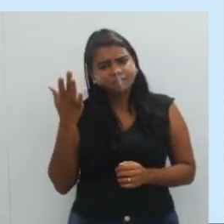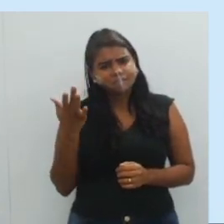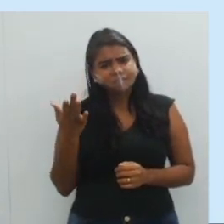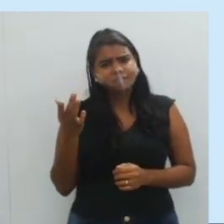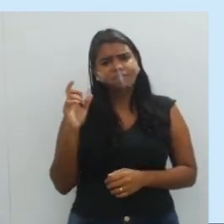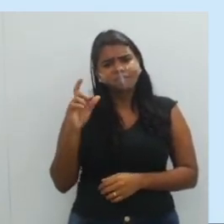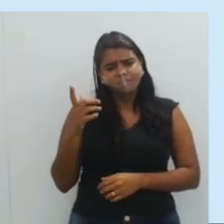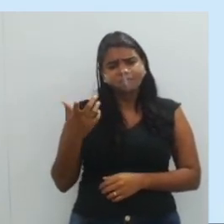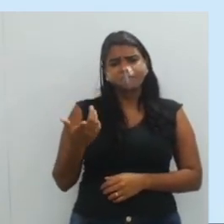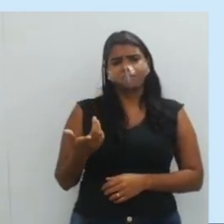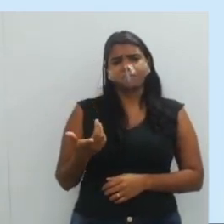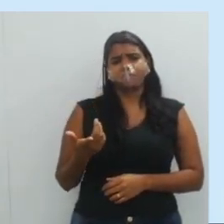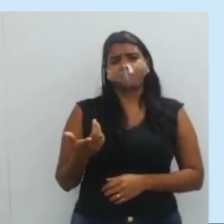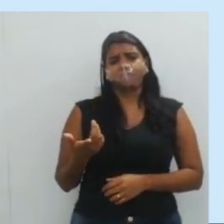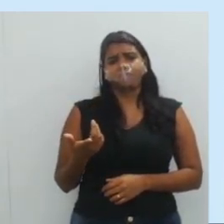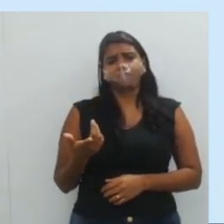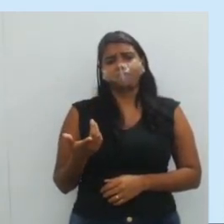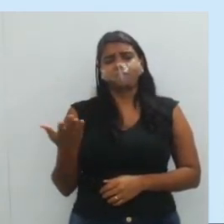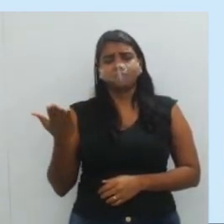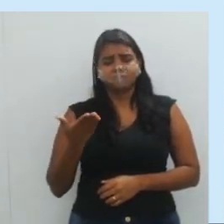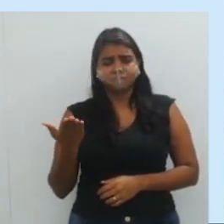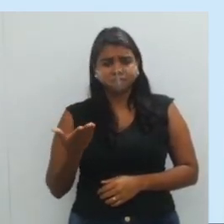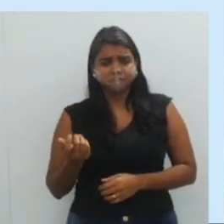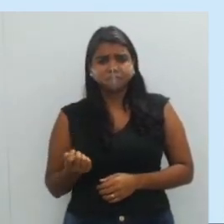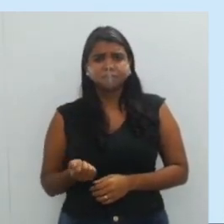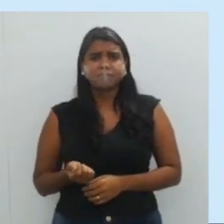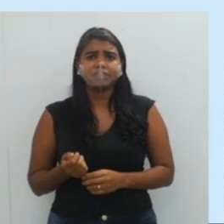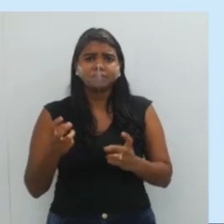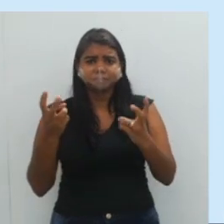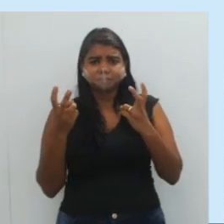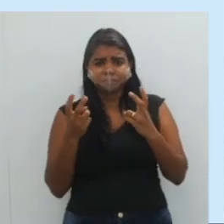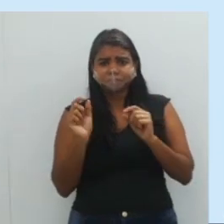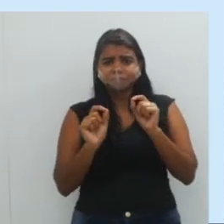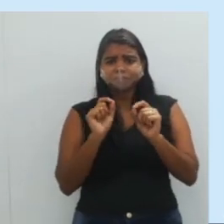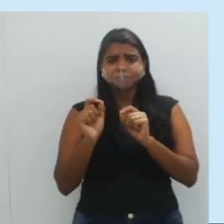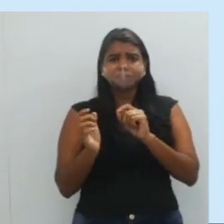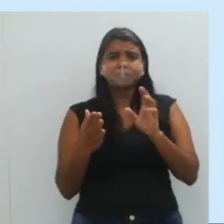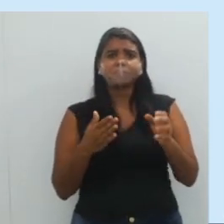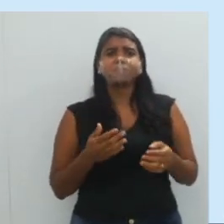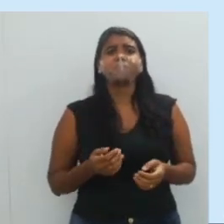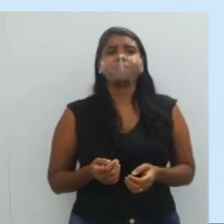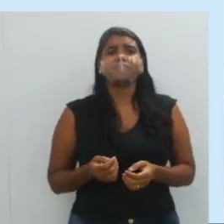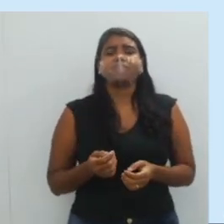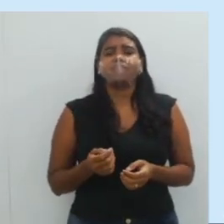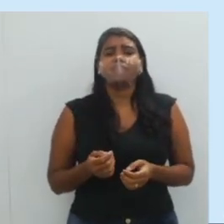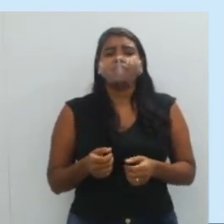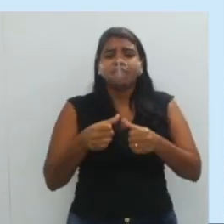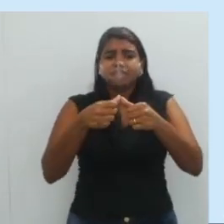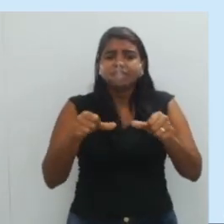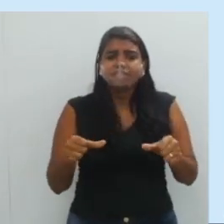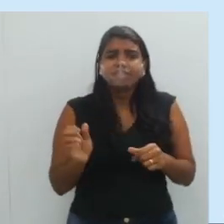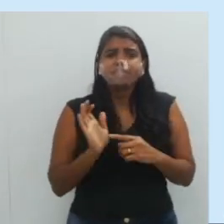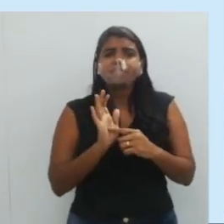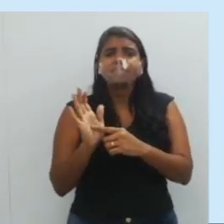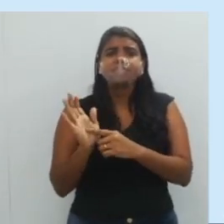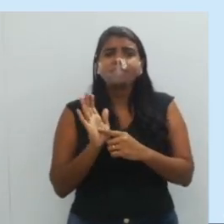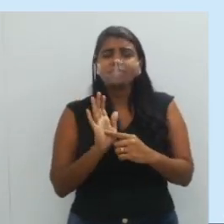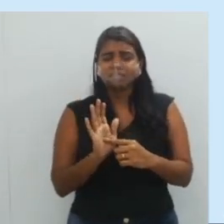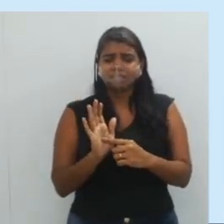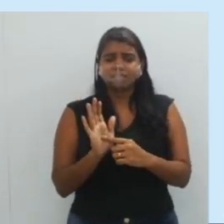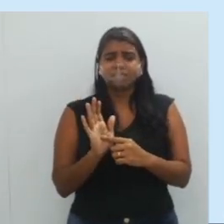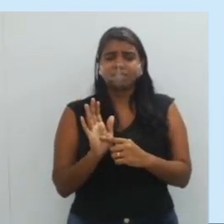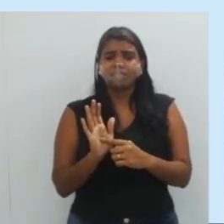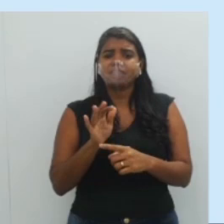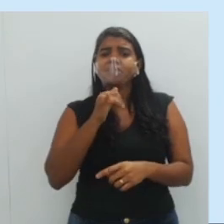intolerância, são palavras-chave. Se fôssemos agora aqui elencar, nós observamos o quê? O nosso componente está justamente o quê?